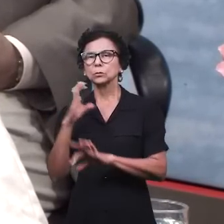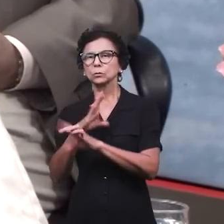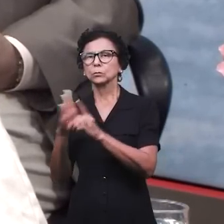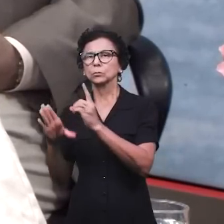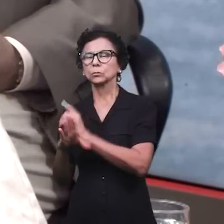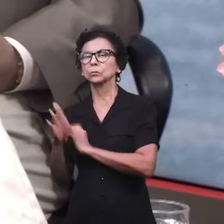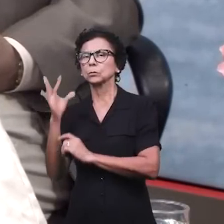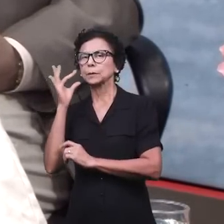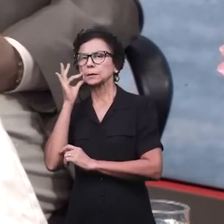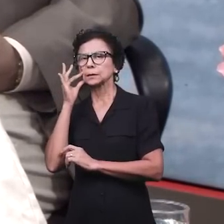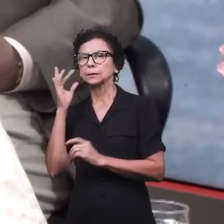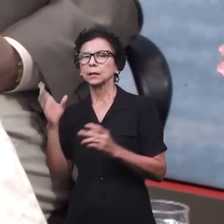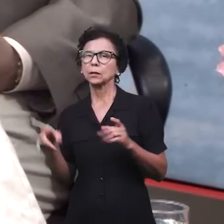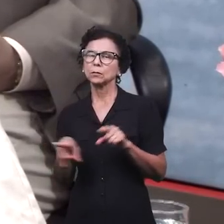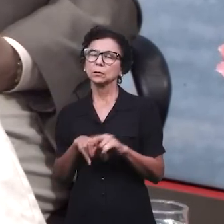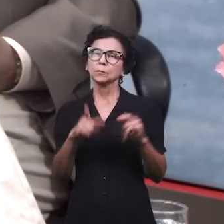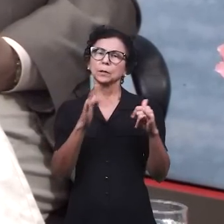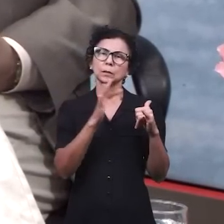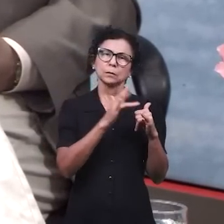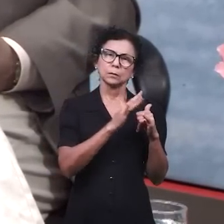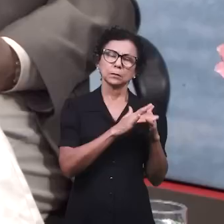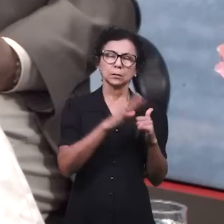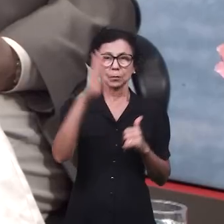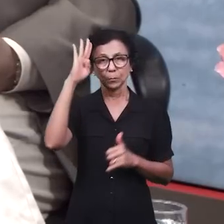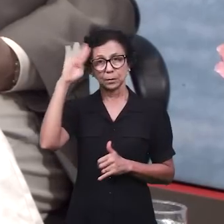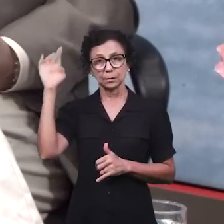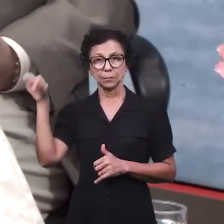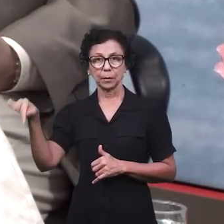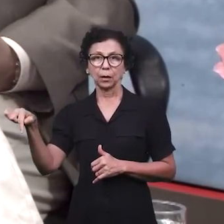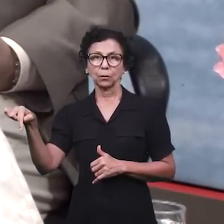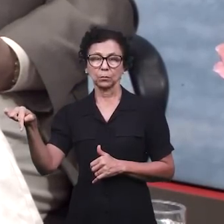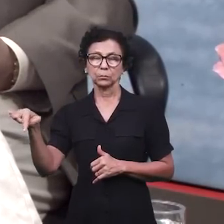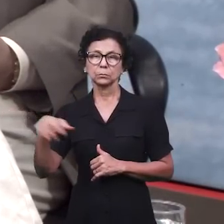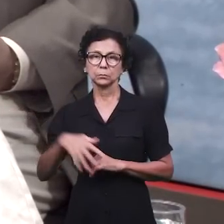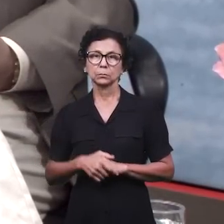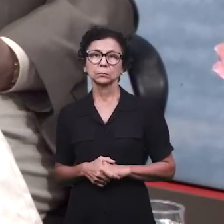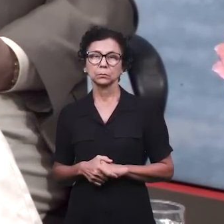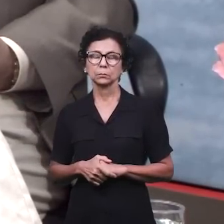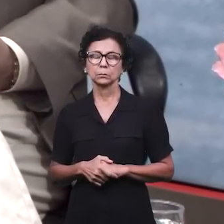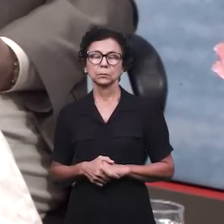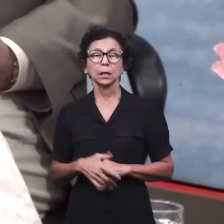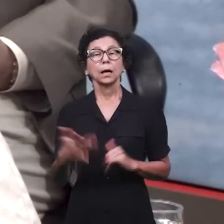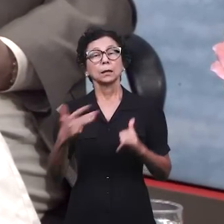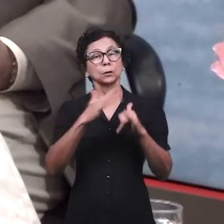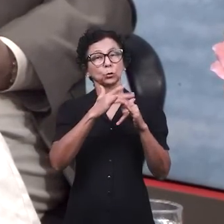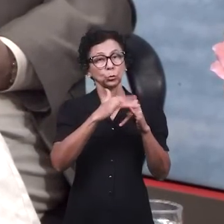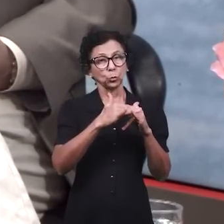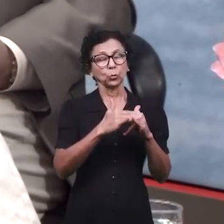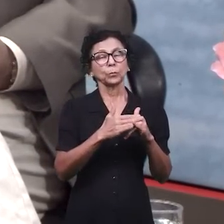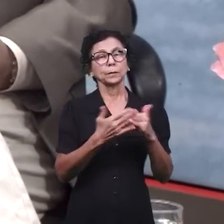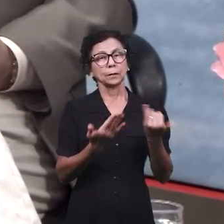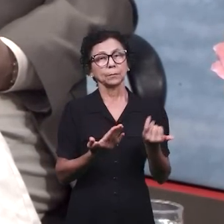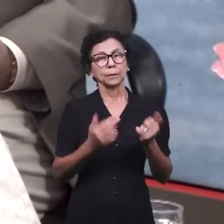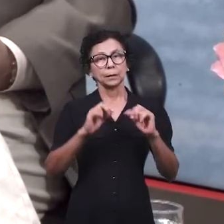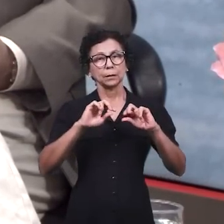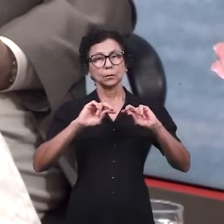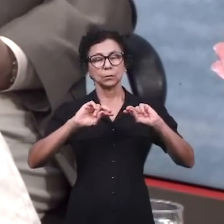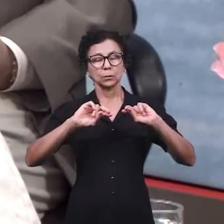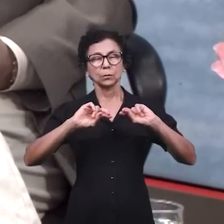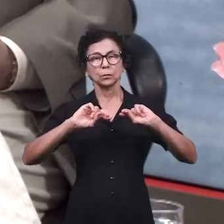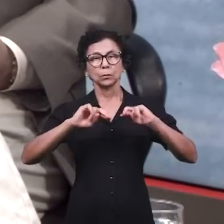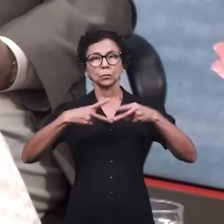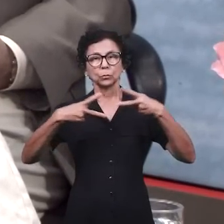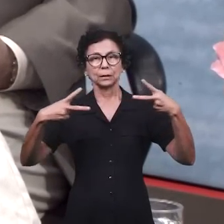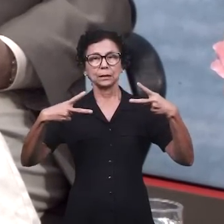irmãos terem em perspectiva que esse é o principal objetivo de você mandar o link de um culto, mandar o link de um EBD